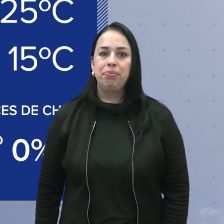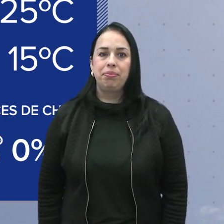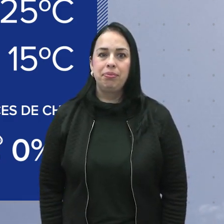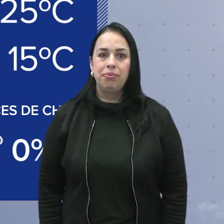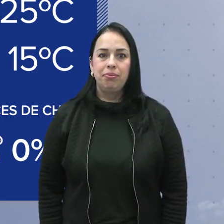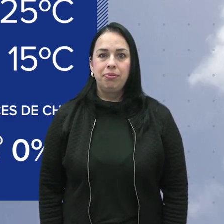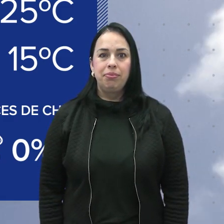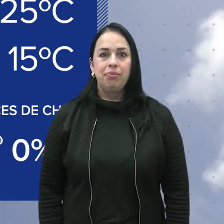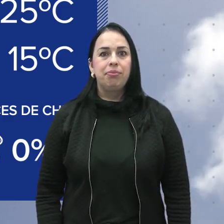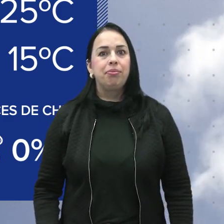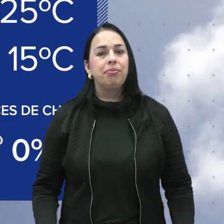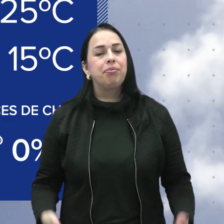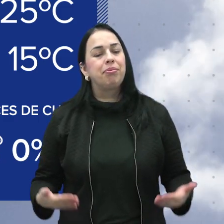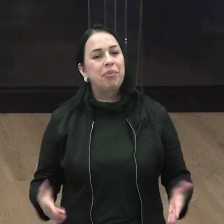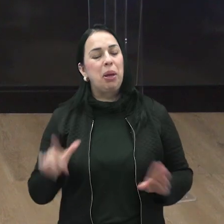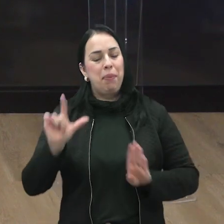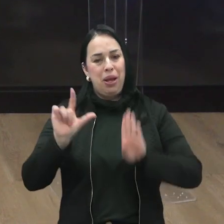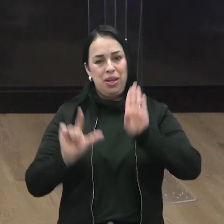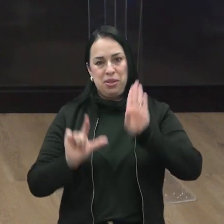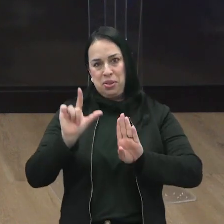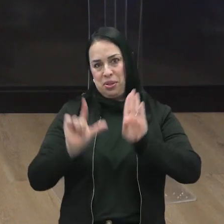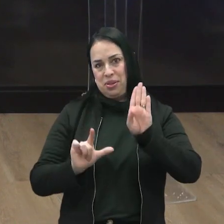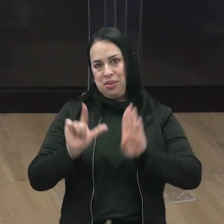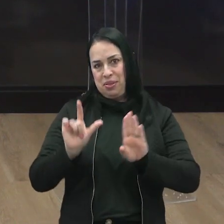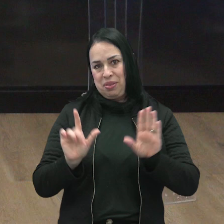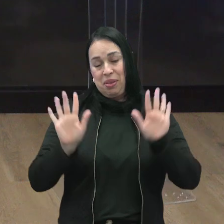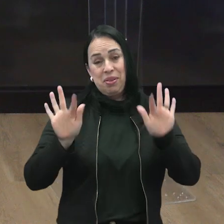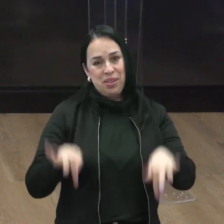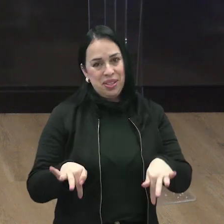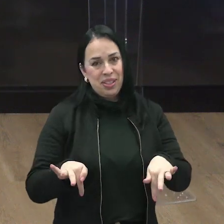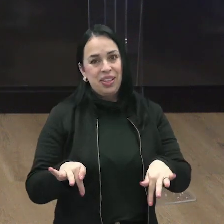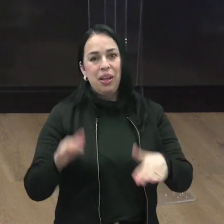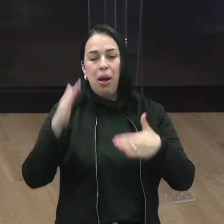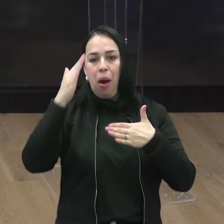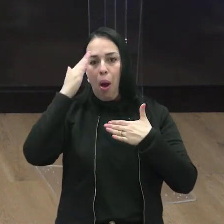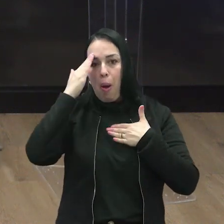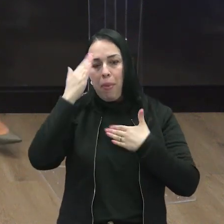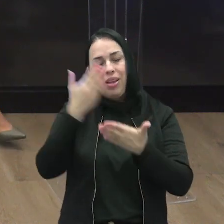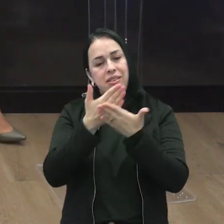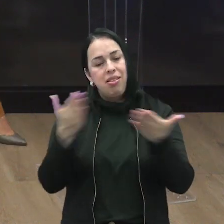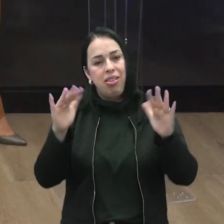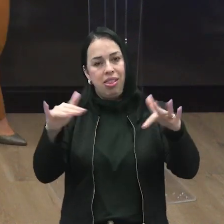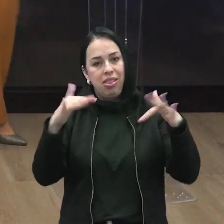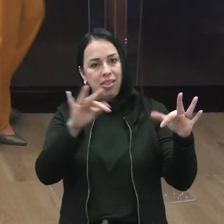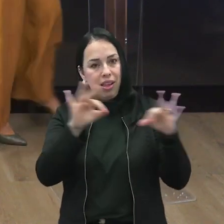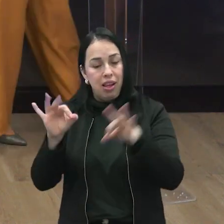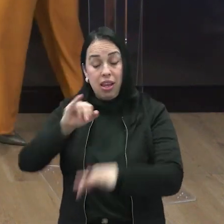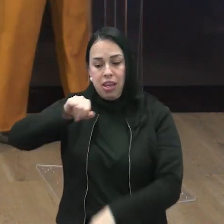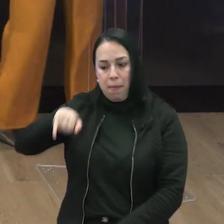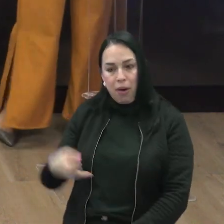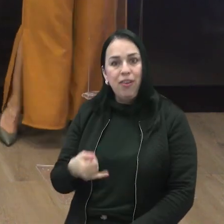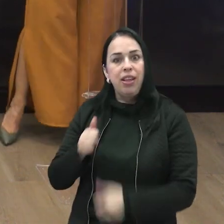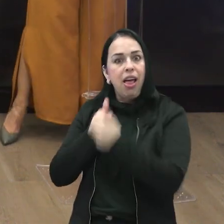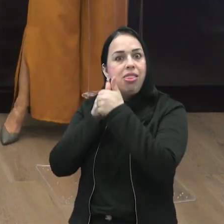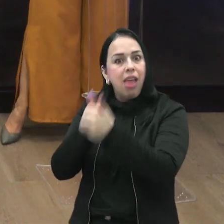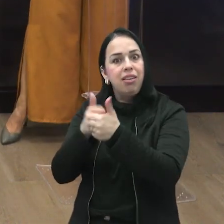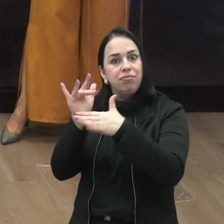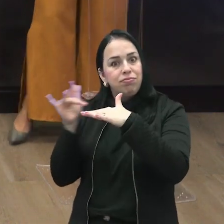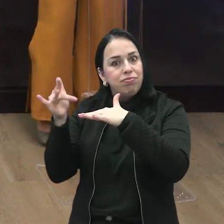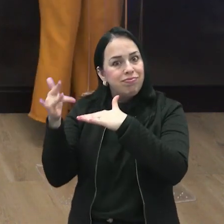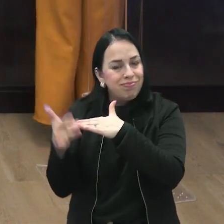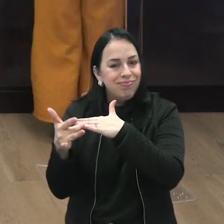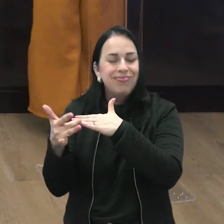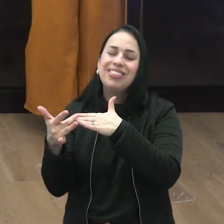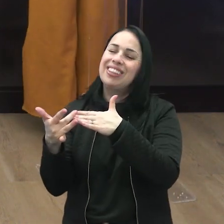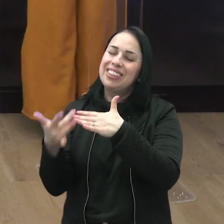15 graus. O Boletim Legislativo de hoje fica por aqui. Muito obrigada pela companhia. Aproveita para seguir as